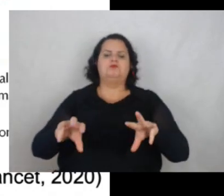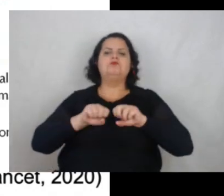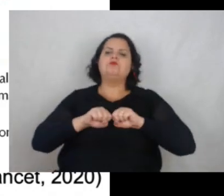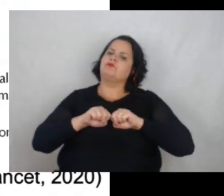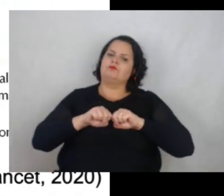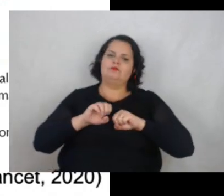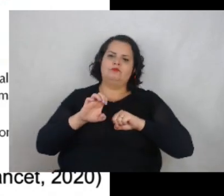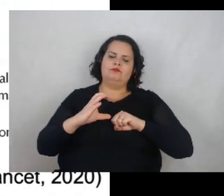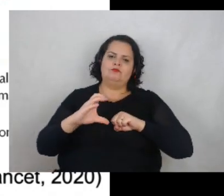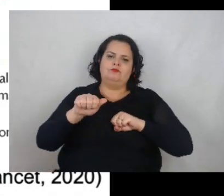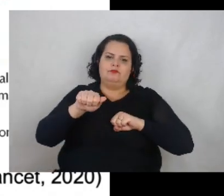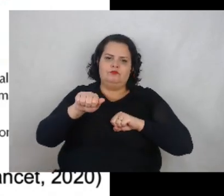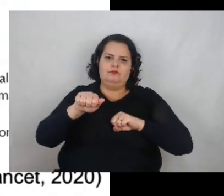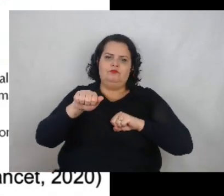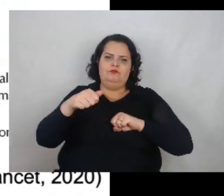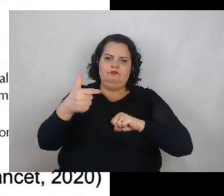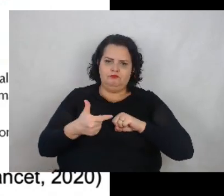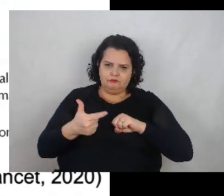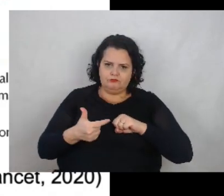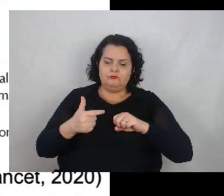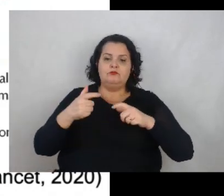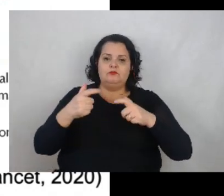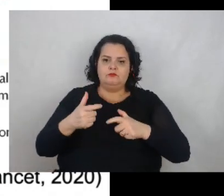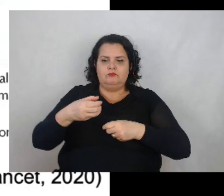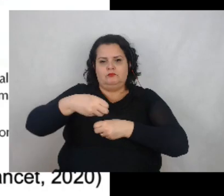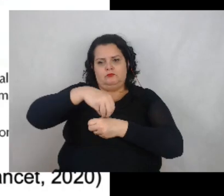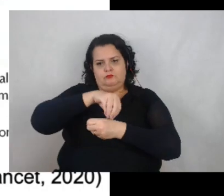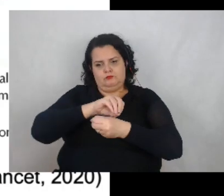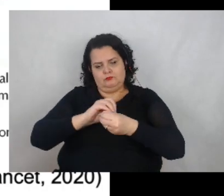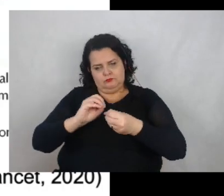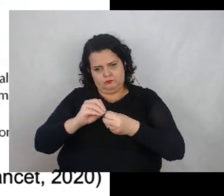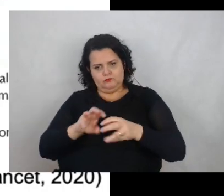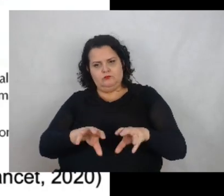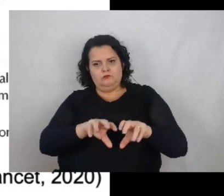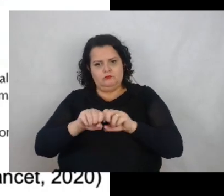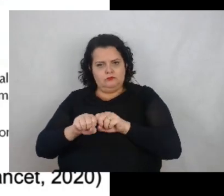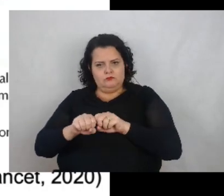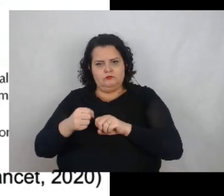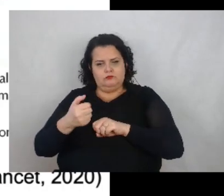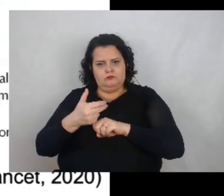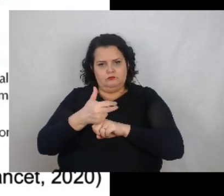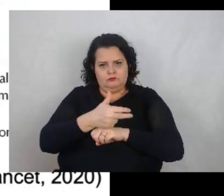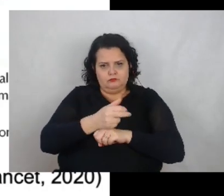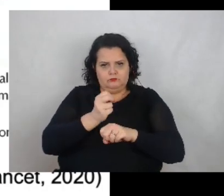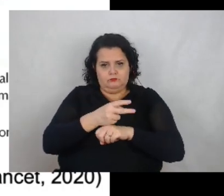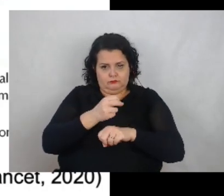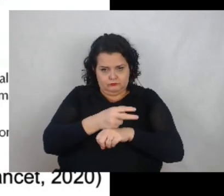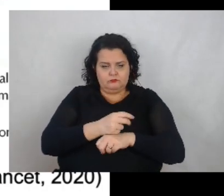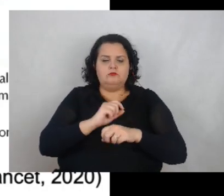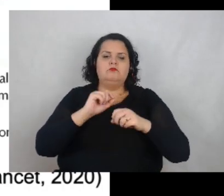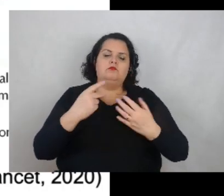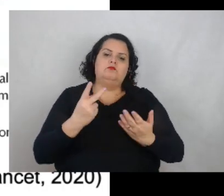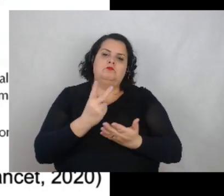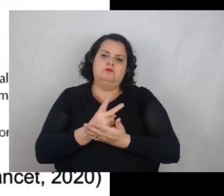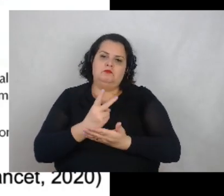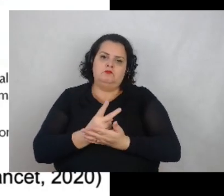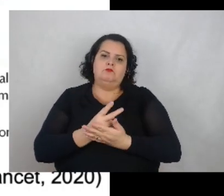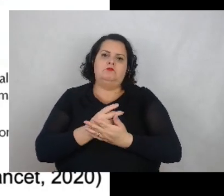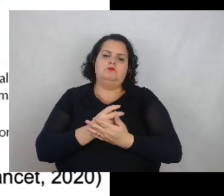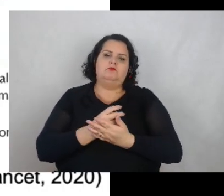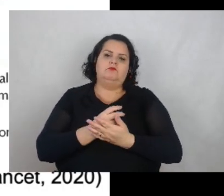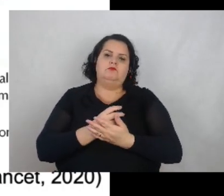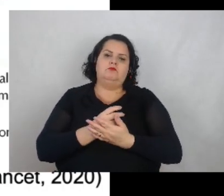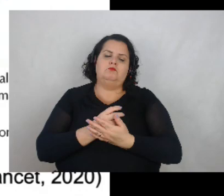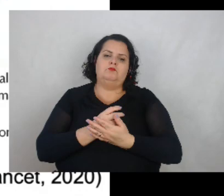ECA2 na célula hospedeira. Sendo dessa forma, tanto a proteína ECA2, ela também necessita